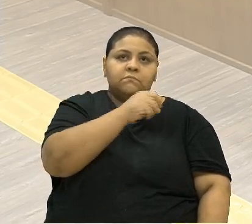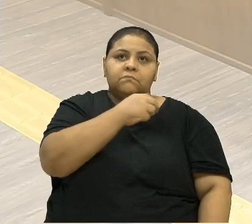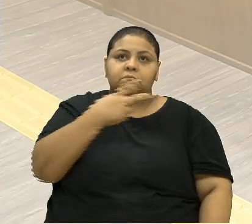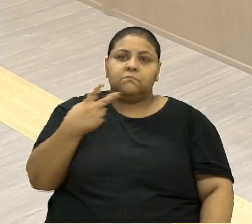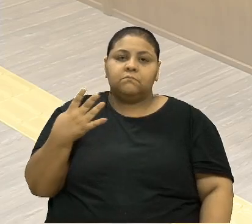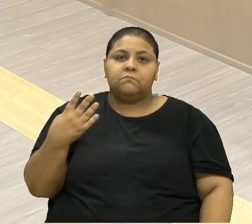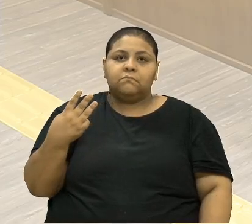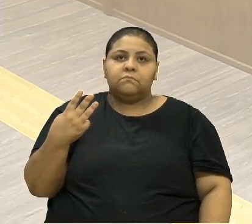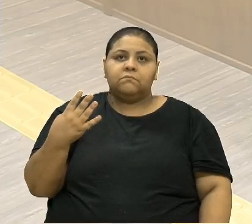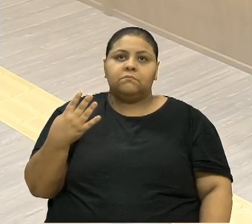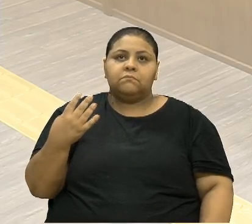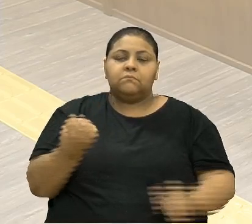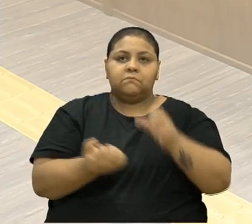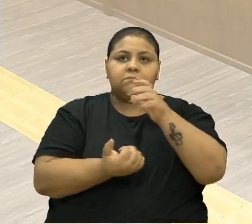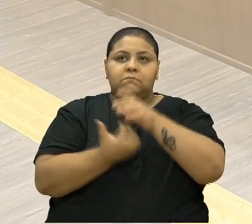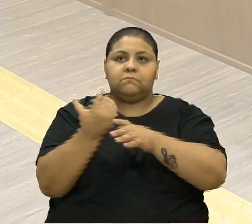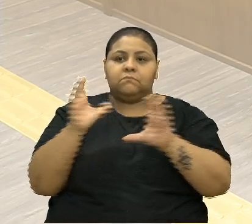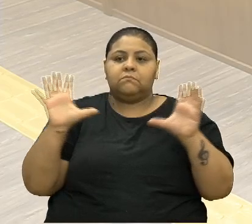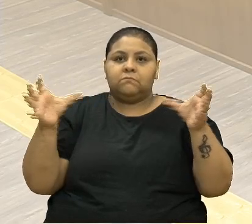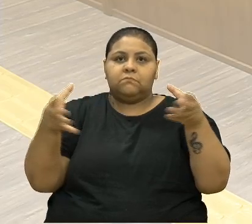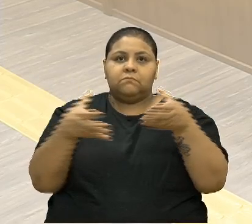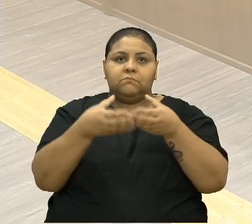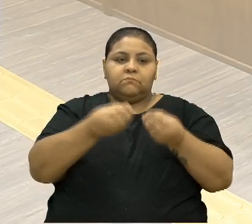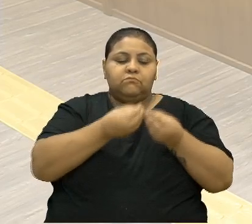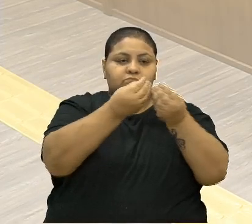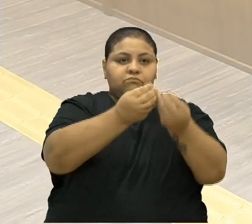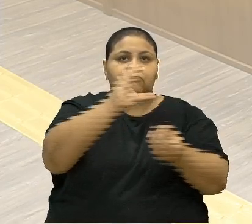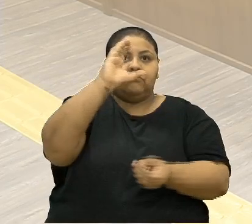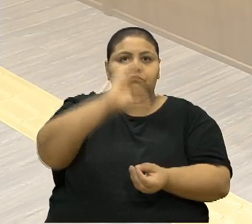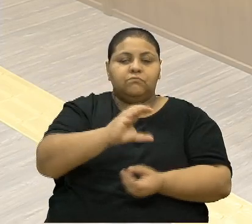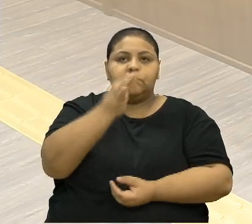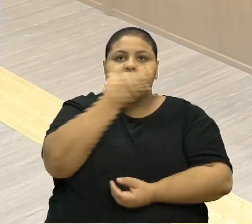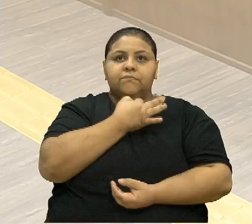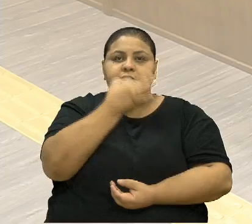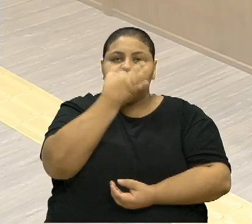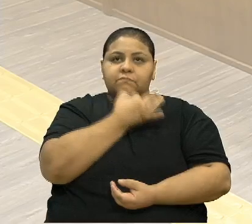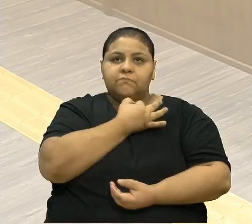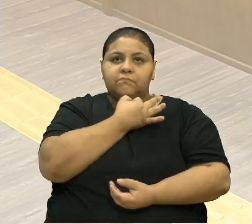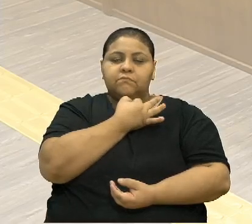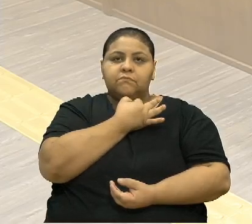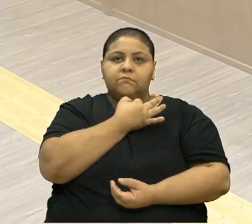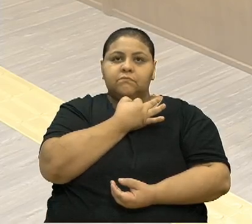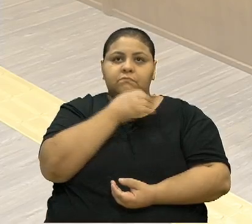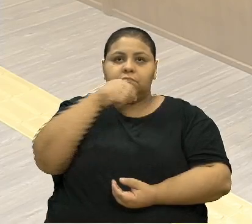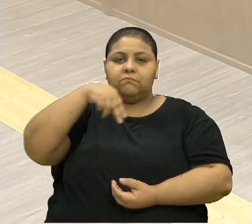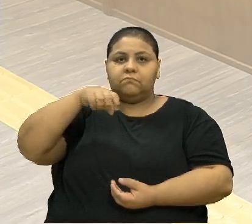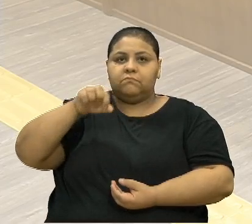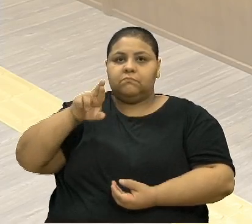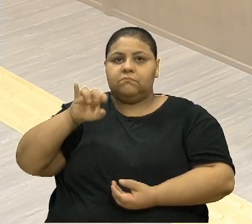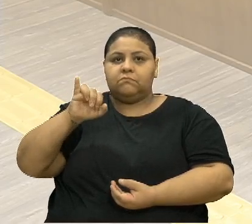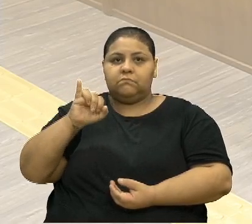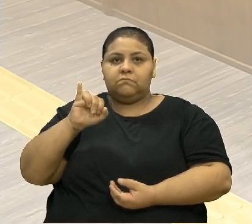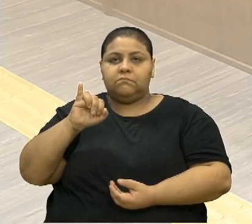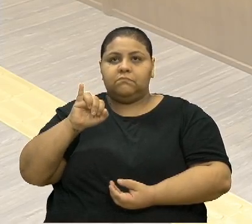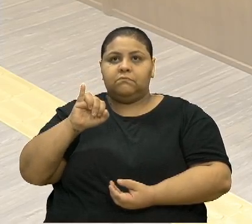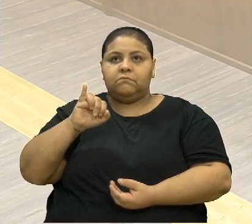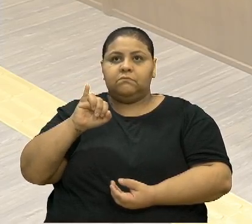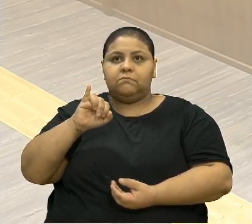238/2024, de autoria coletiva, que concede o título de cidadão caxiense ao senhor Neri Andrade Pereira